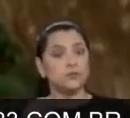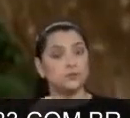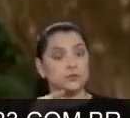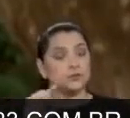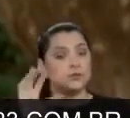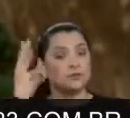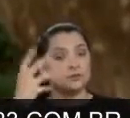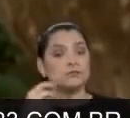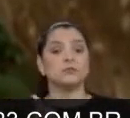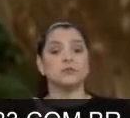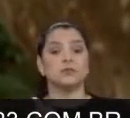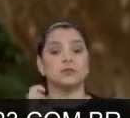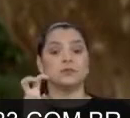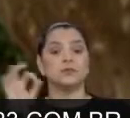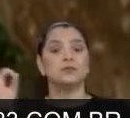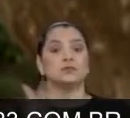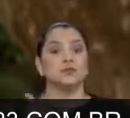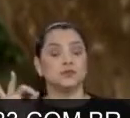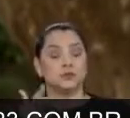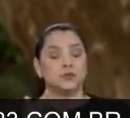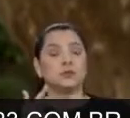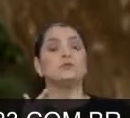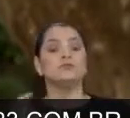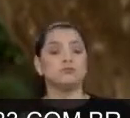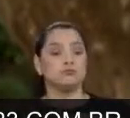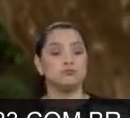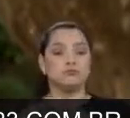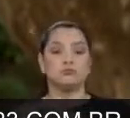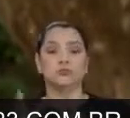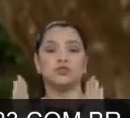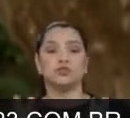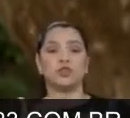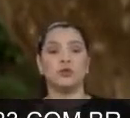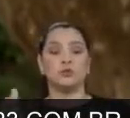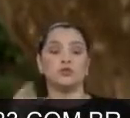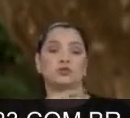ocorrência foi de 65% nos batalhões onde o equipamento foi empregado.